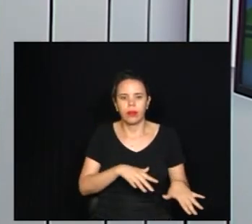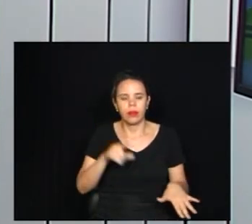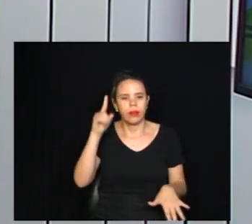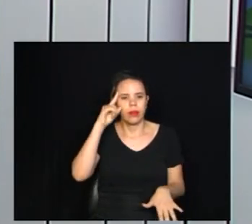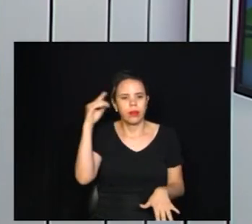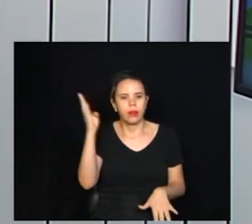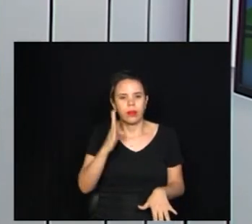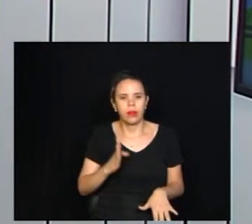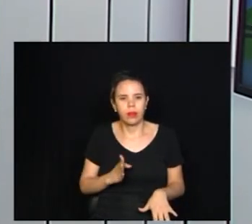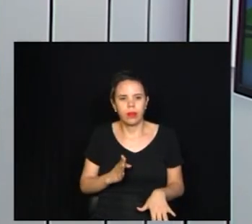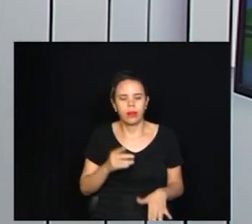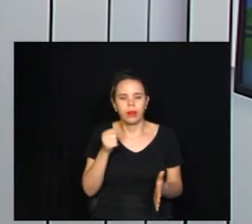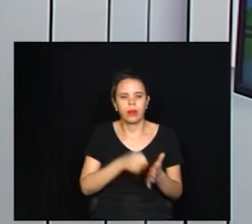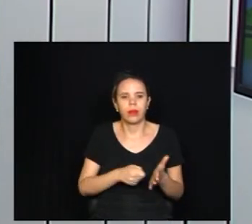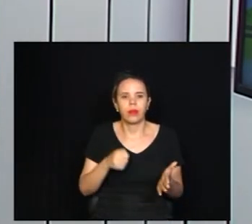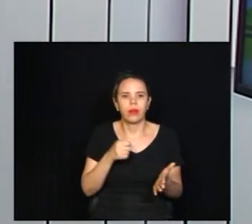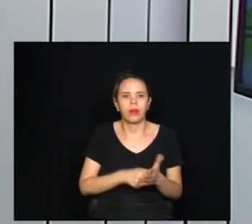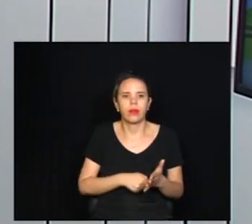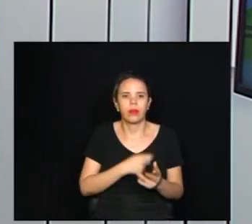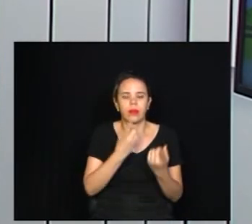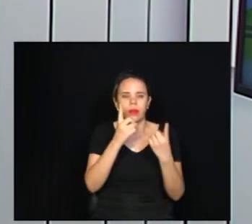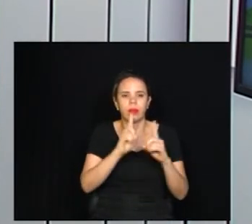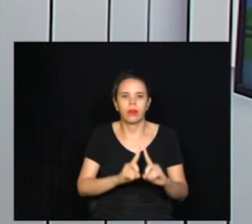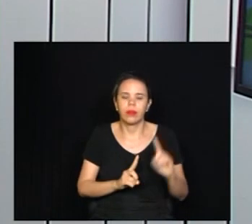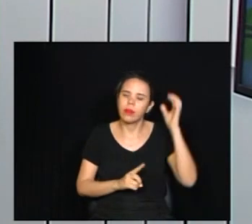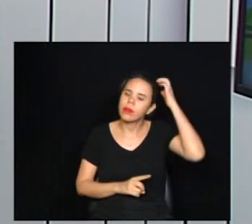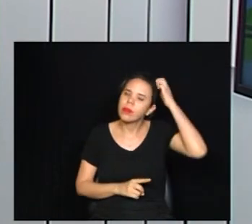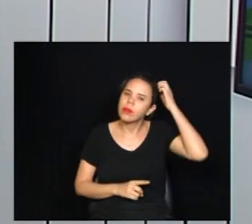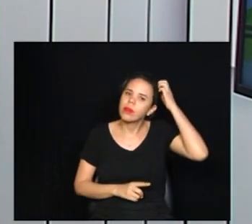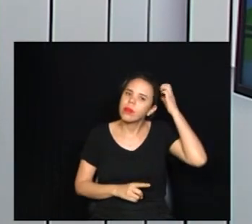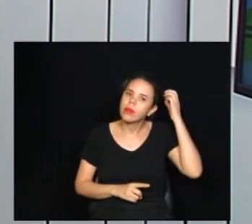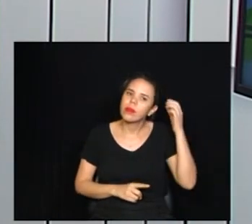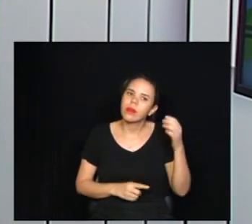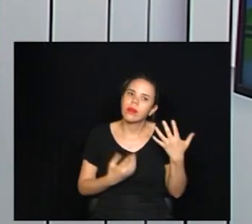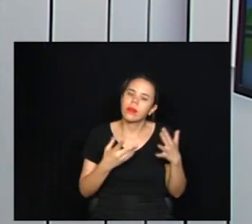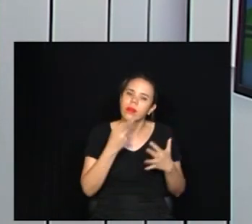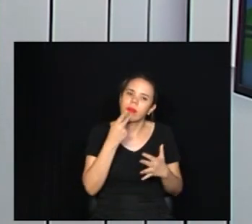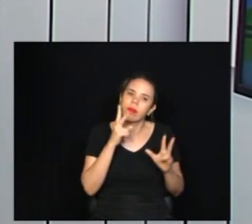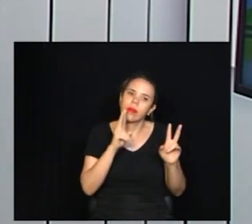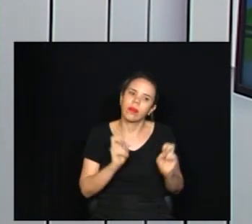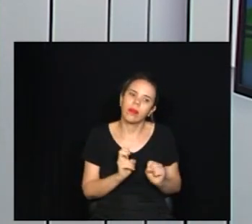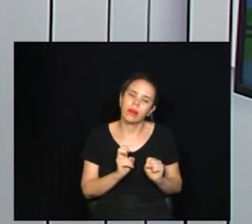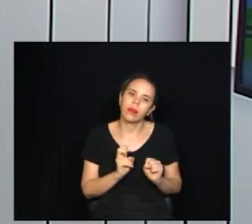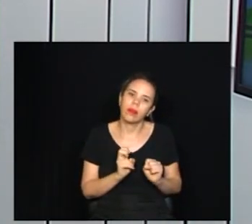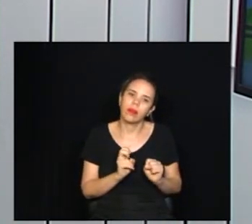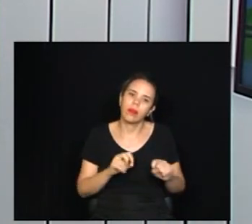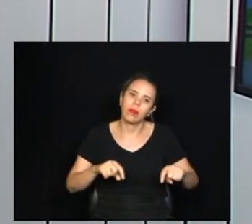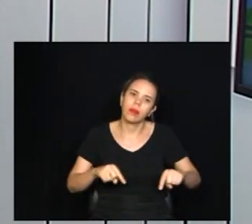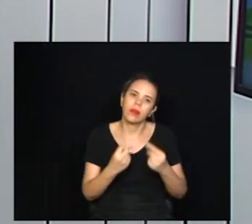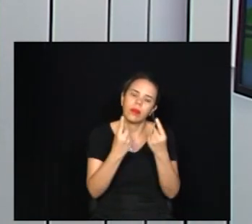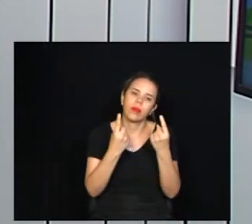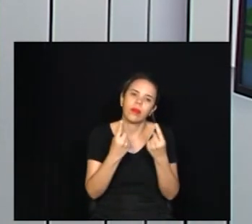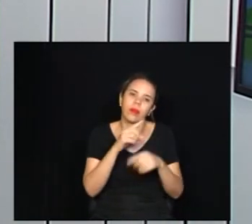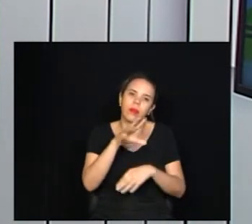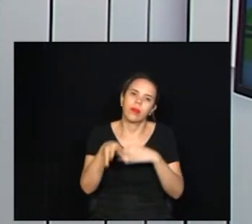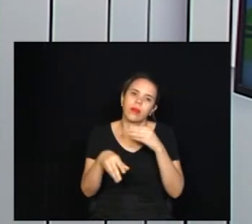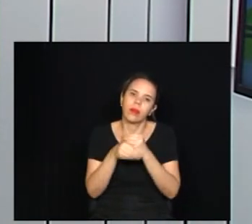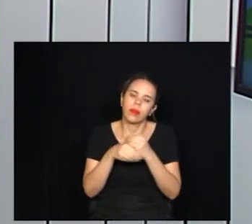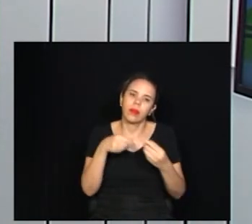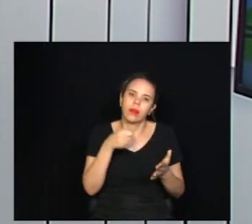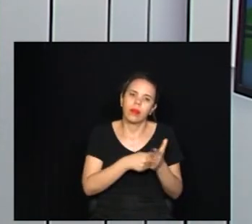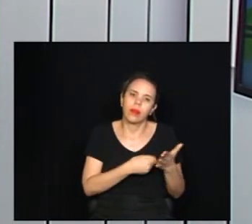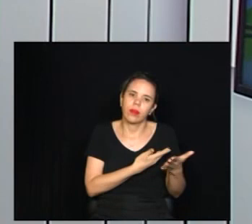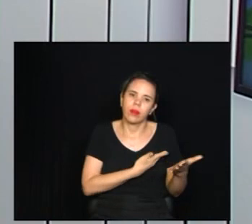Dia Nacional de Luta das Pessoas com Deficiência. Então, para falar sobre os desafios de implementar